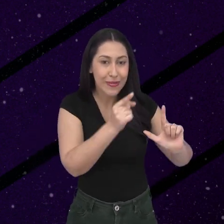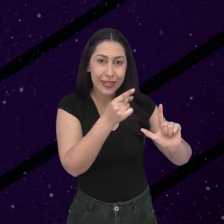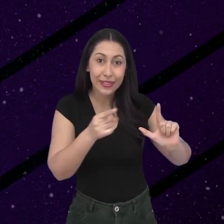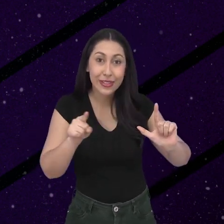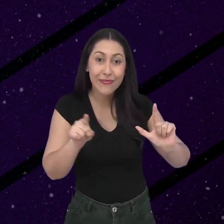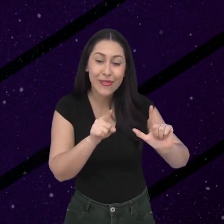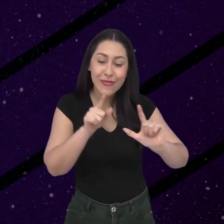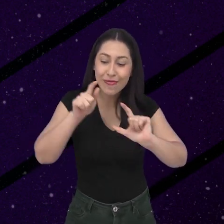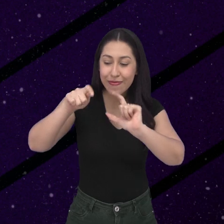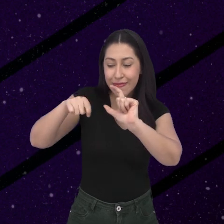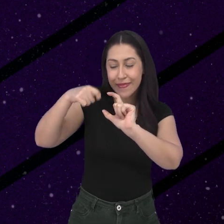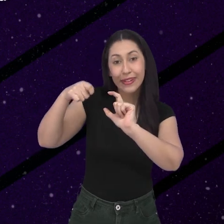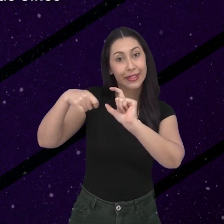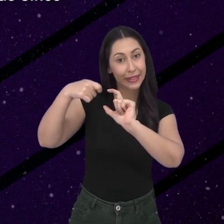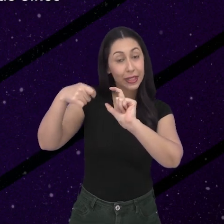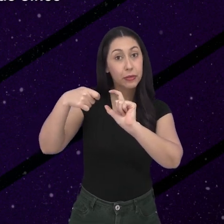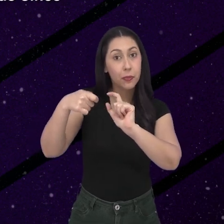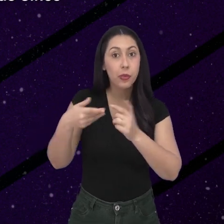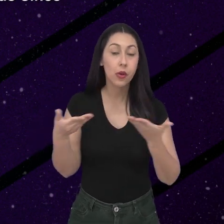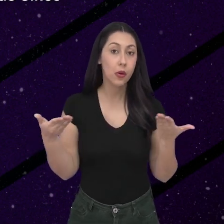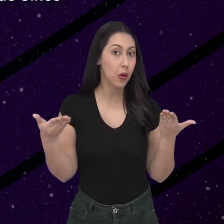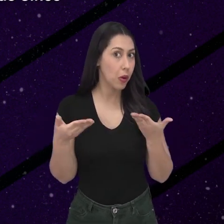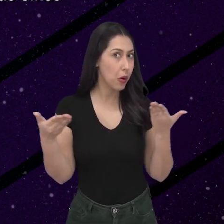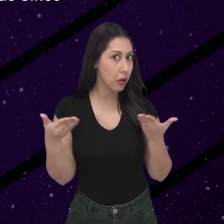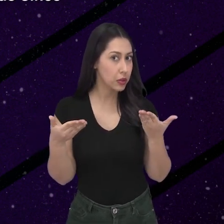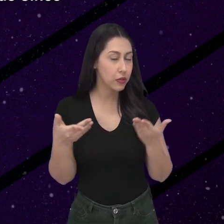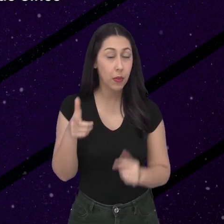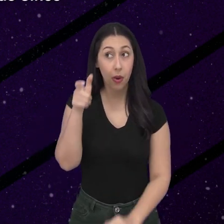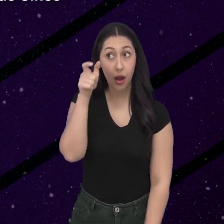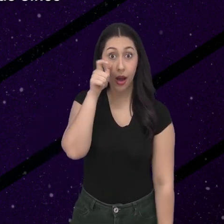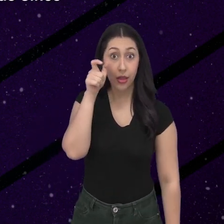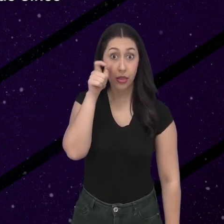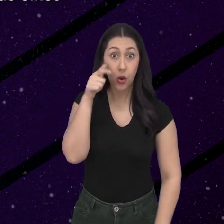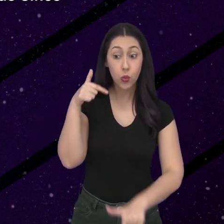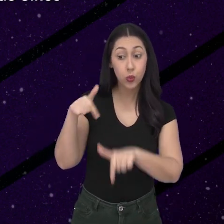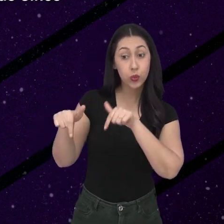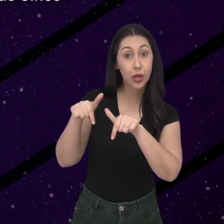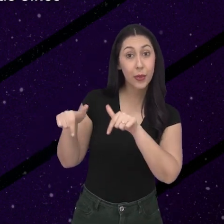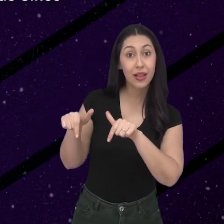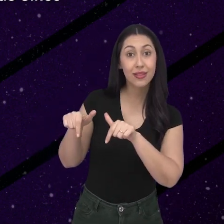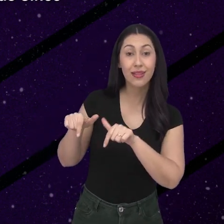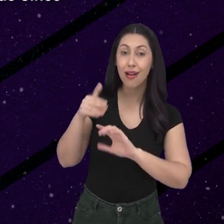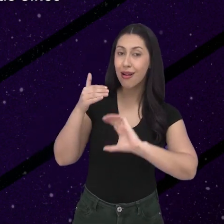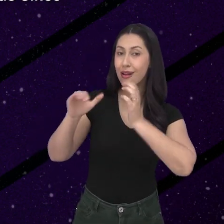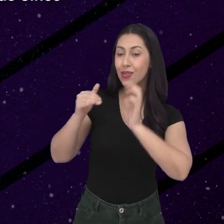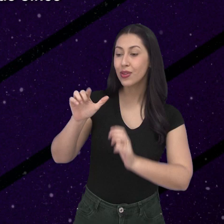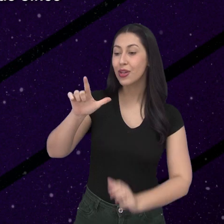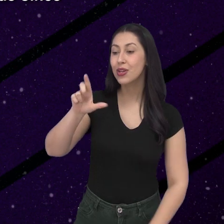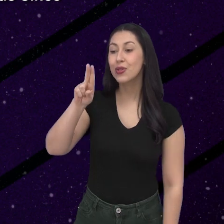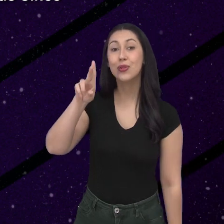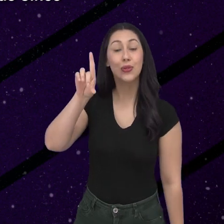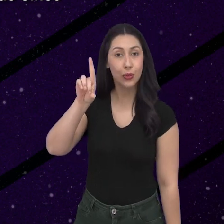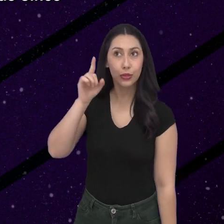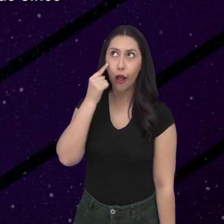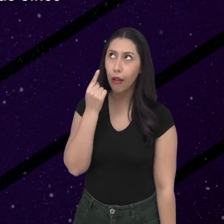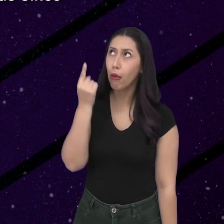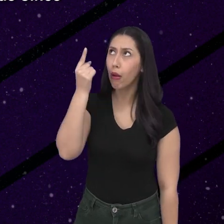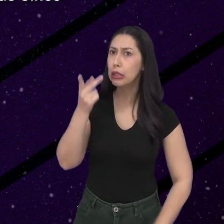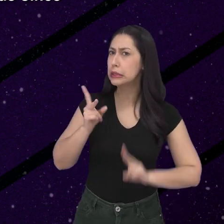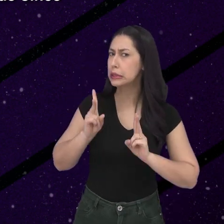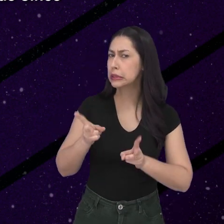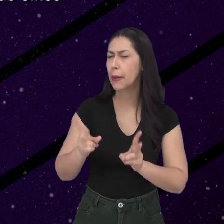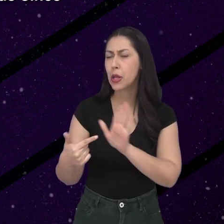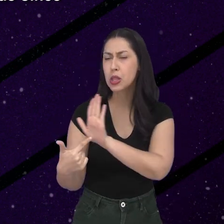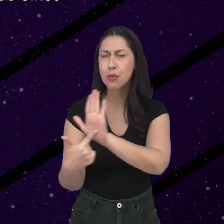seu programa de videoclipes. No episódio de hoje, vamos ver mais um trabalho da cantora Ludy Mazzucati. Ela é que dá um show quando